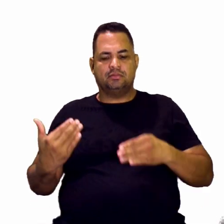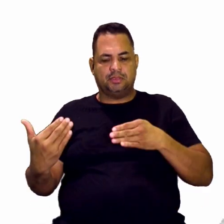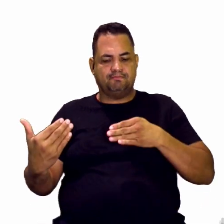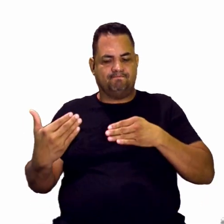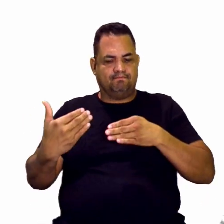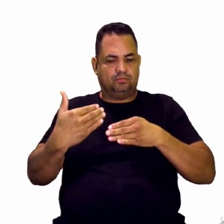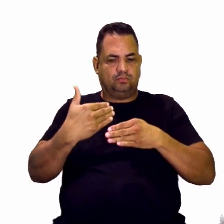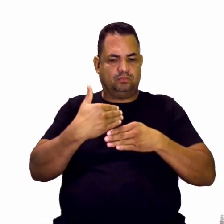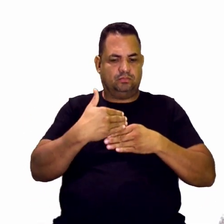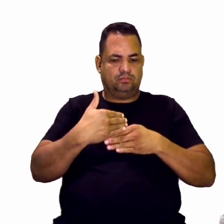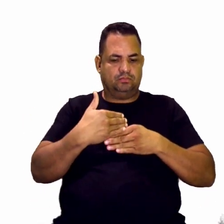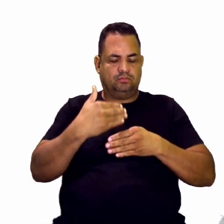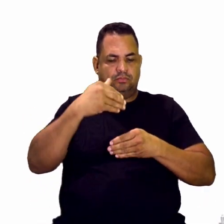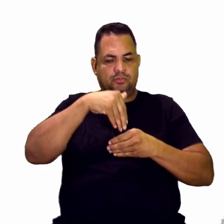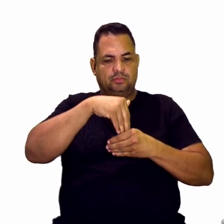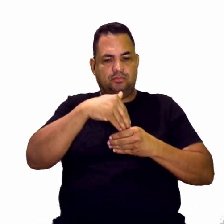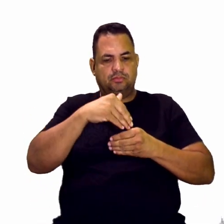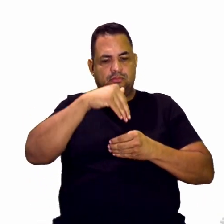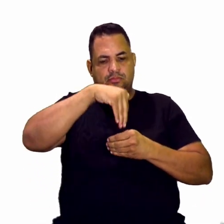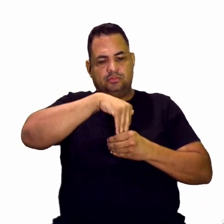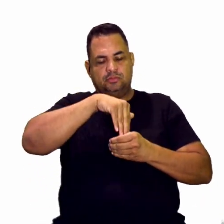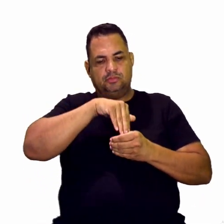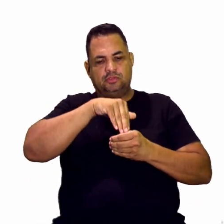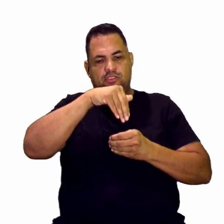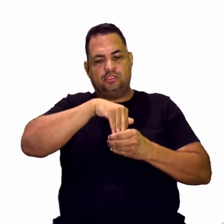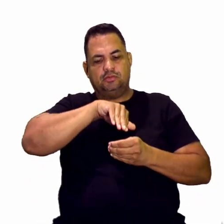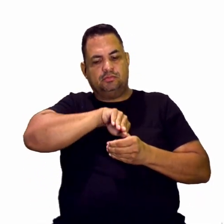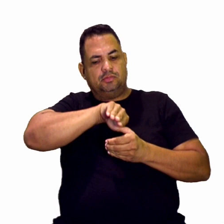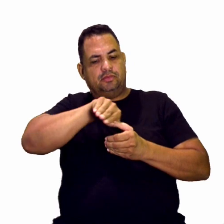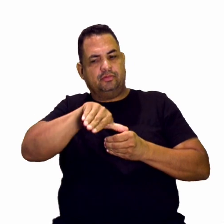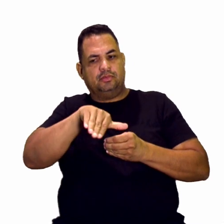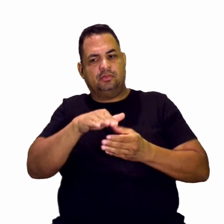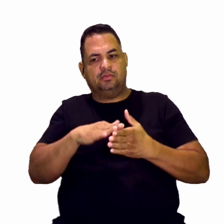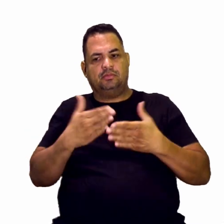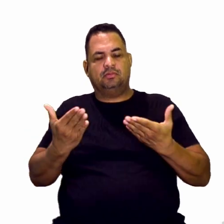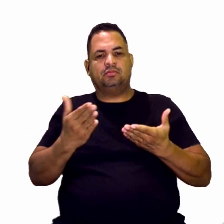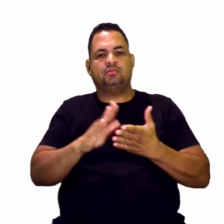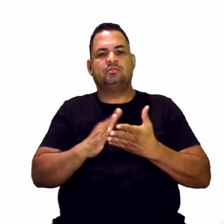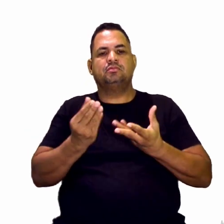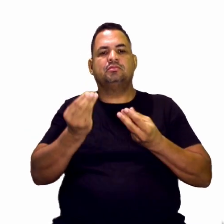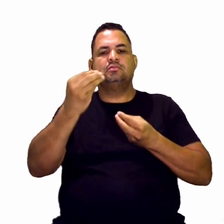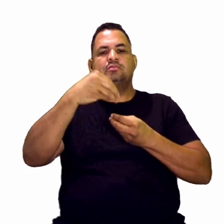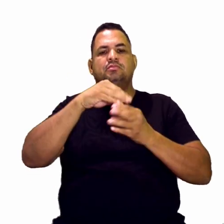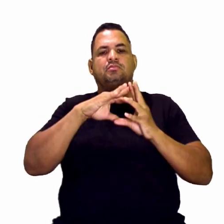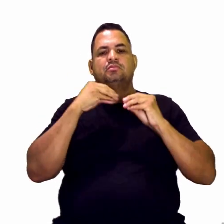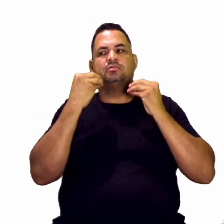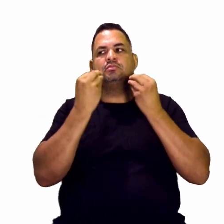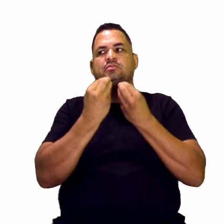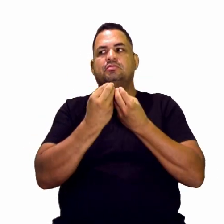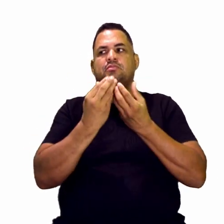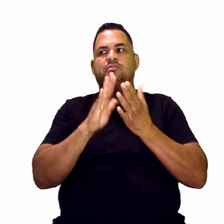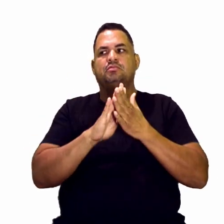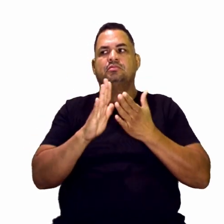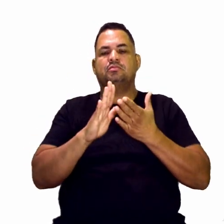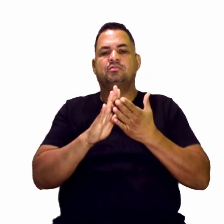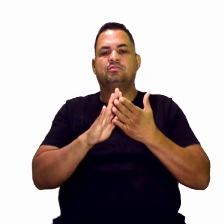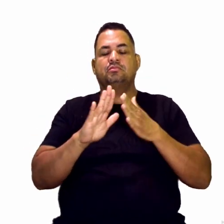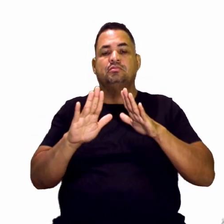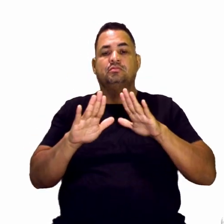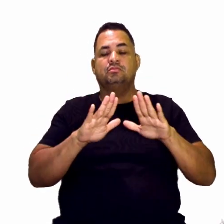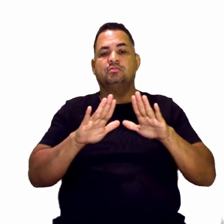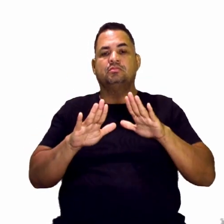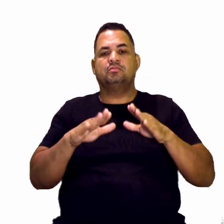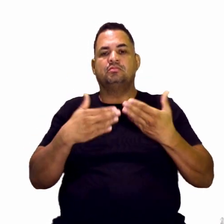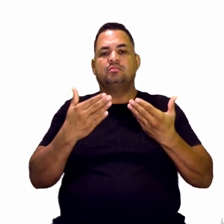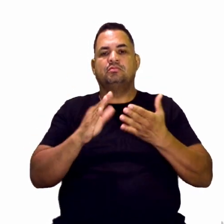passagem de dentro para fora e principalmente de fora para dentro de substâncias vai depender muito